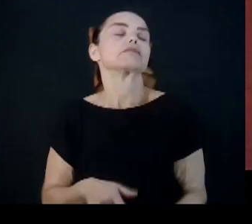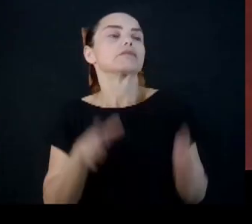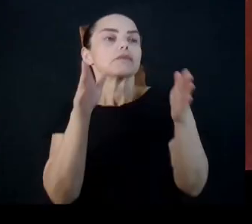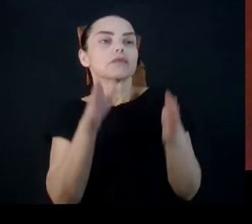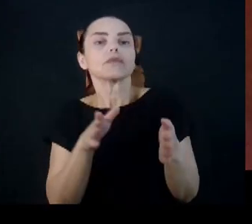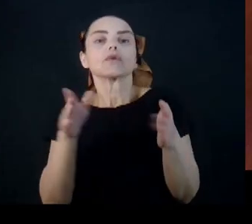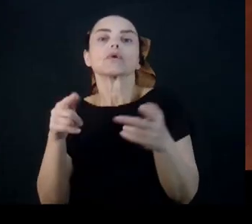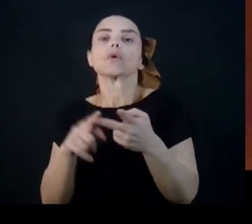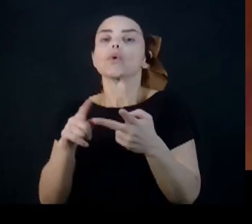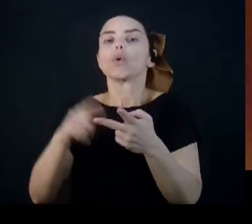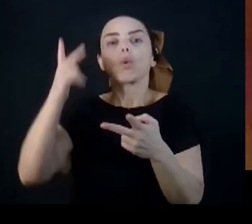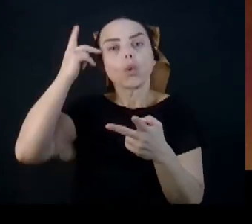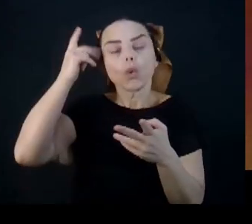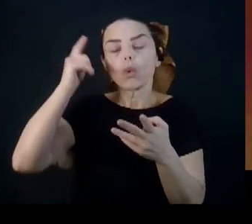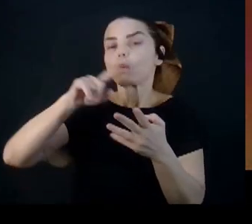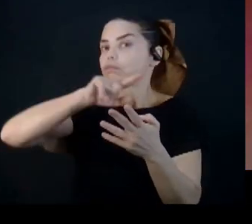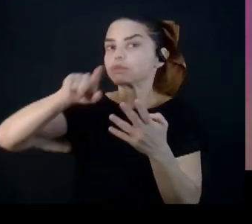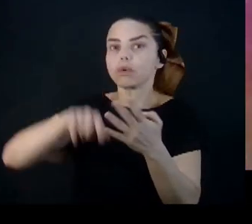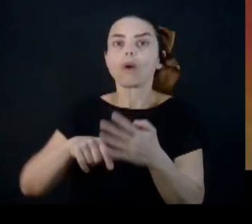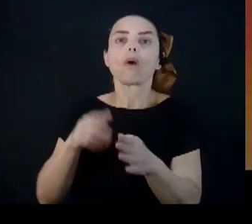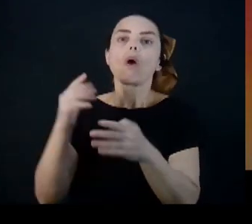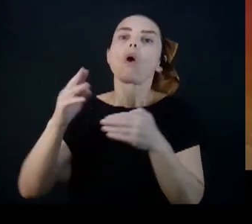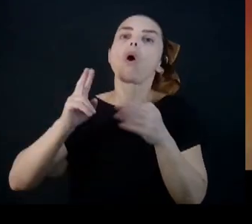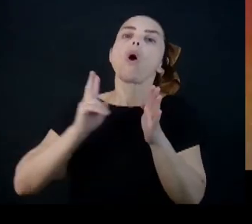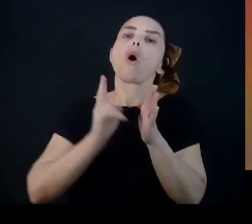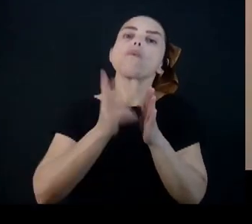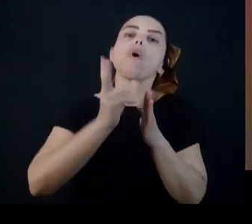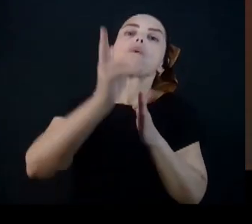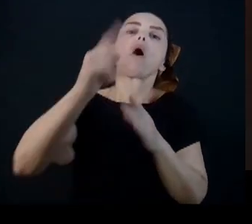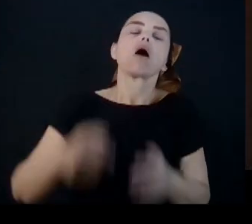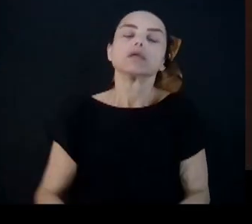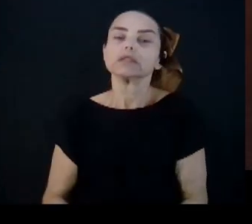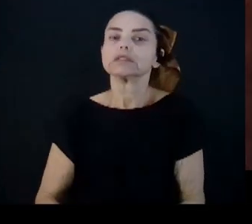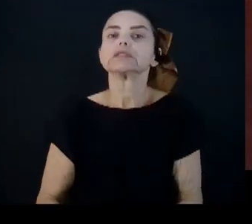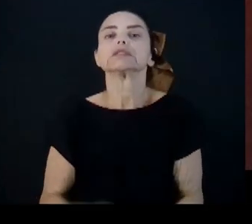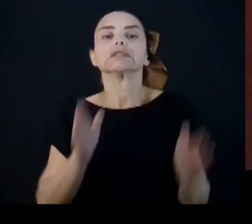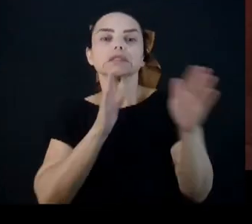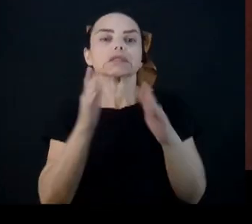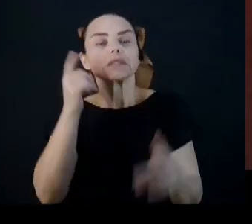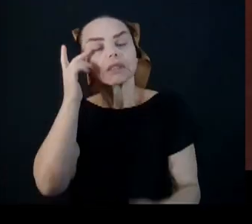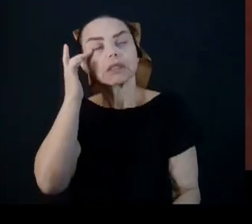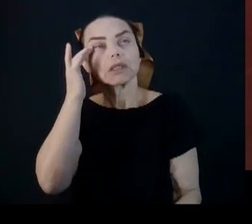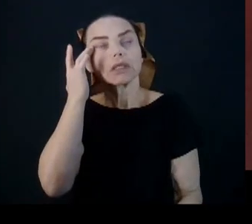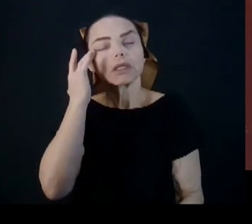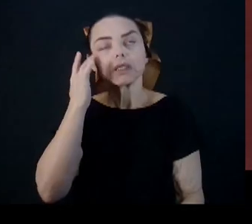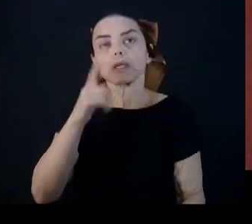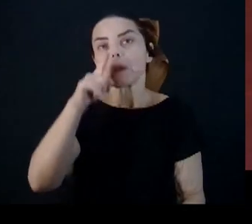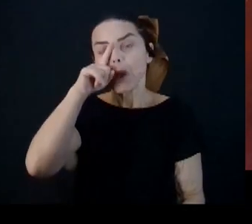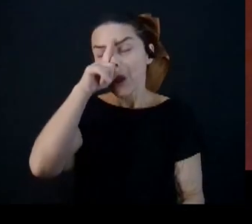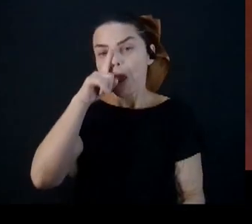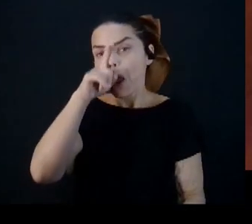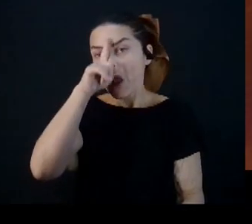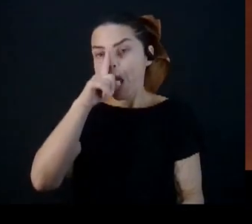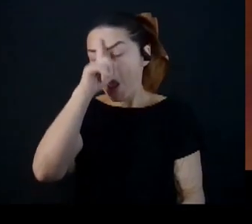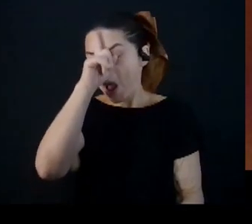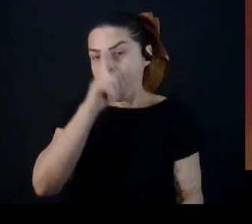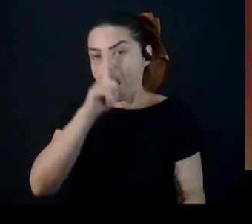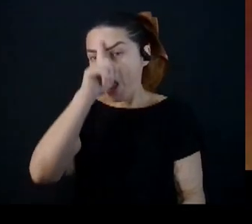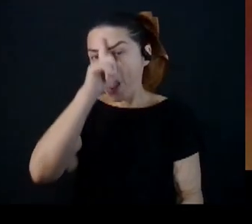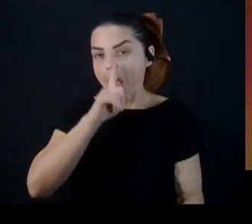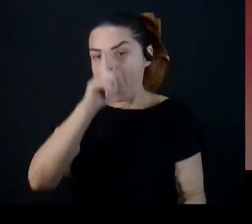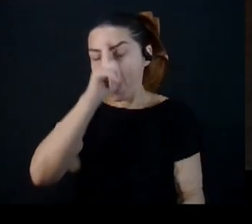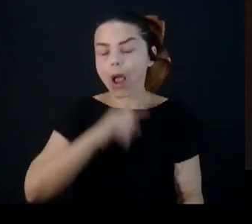amanhã, assim, em sequências, tudo dentro dessa época aí da febre amarela, que também assolou